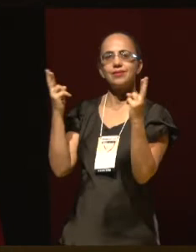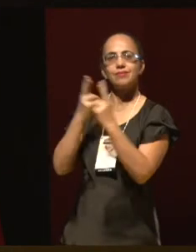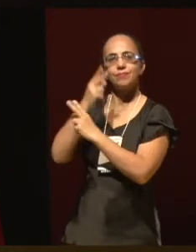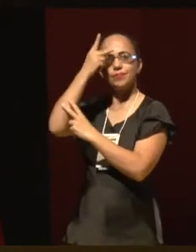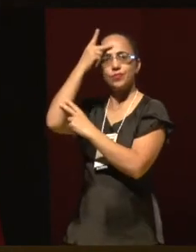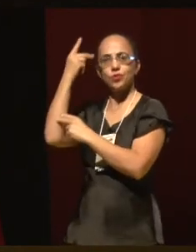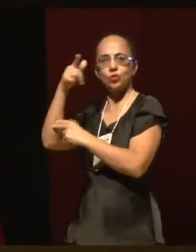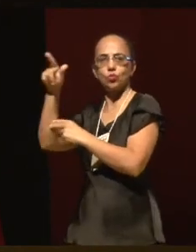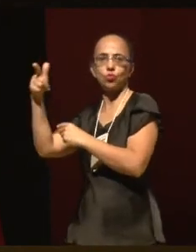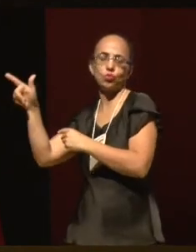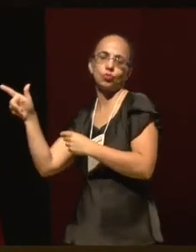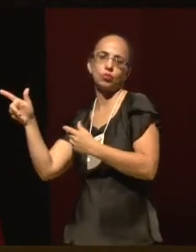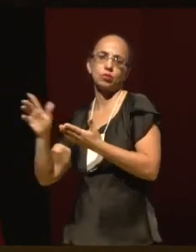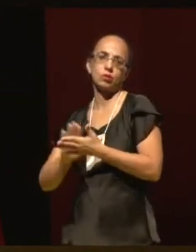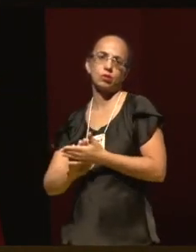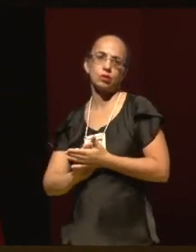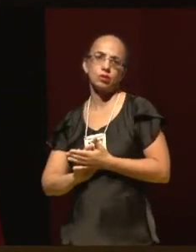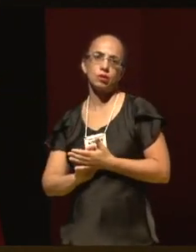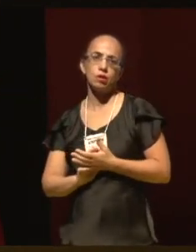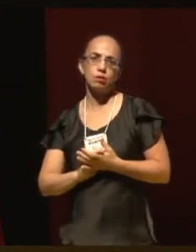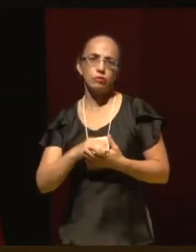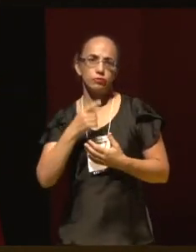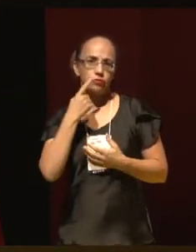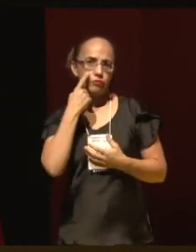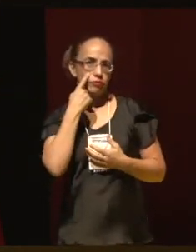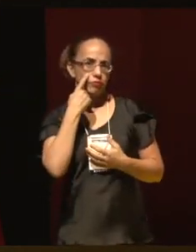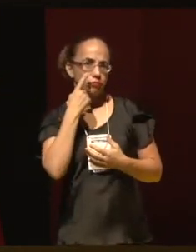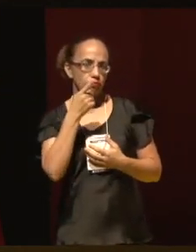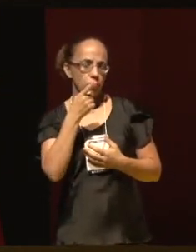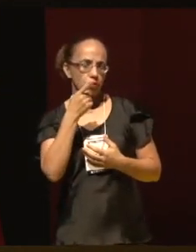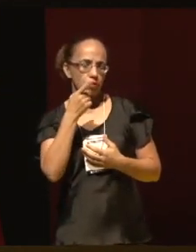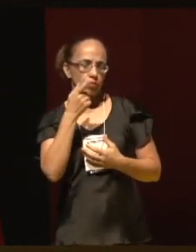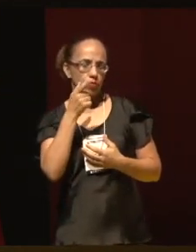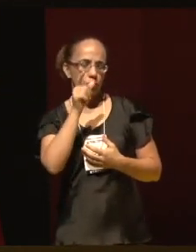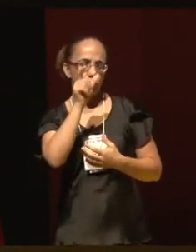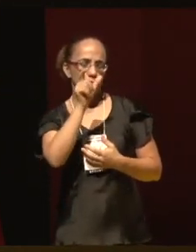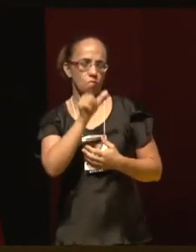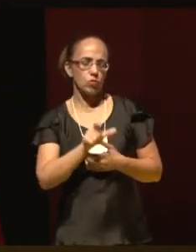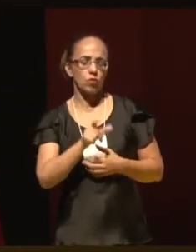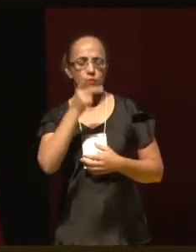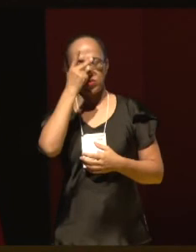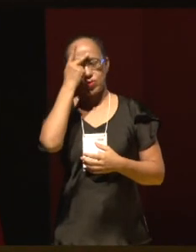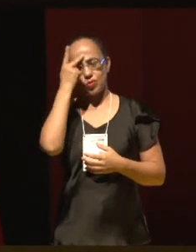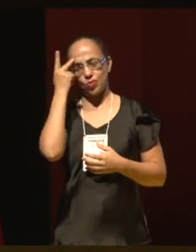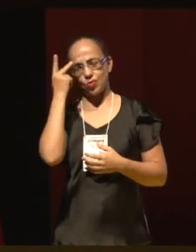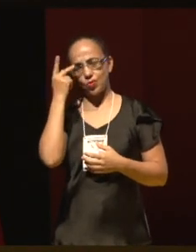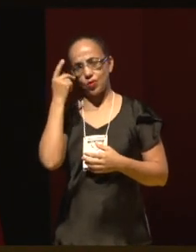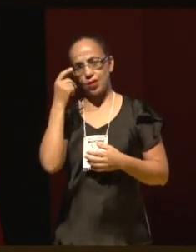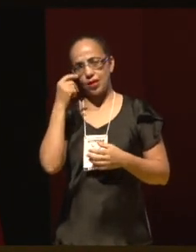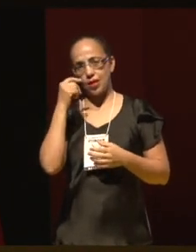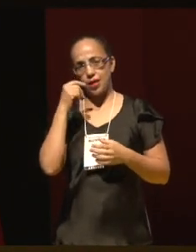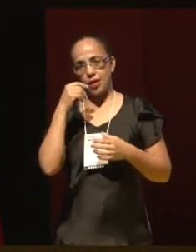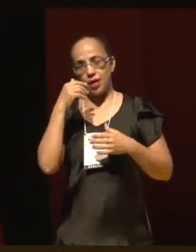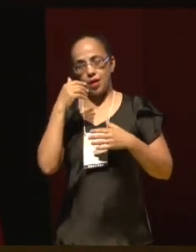Vemos uma pessoa que afetou a lei de destruição e sociedade.